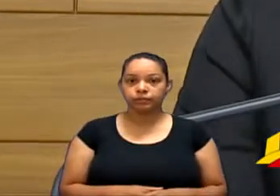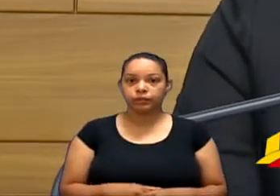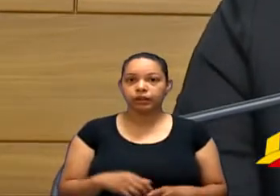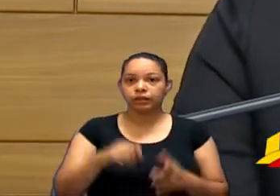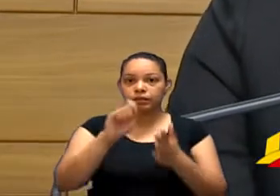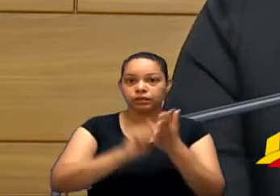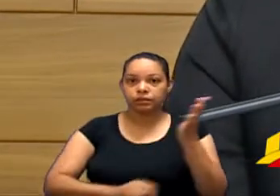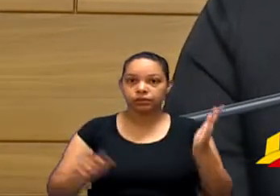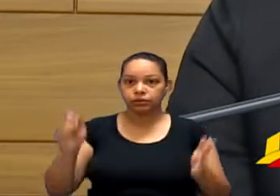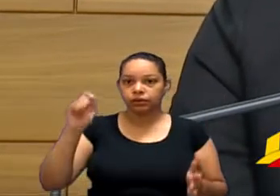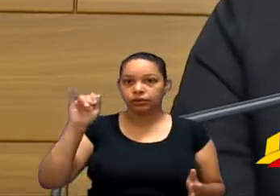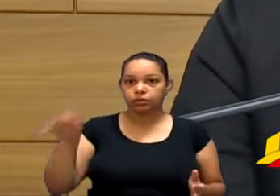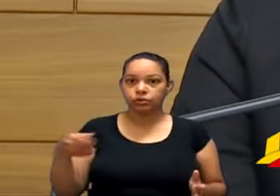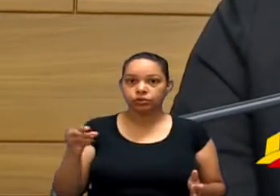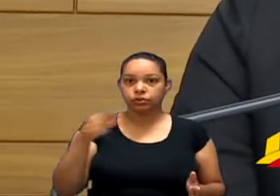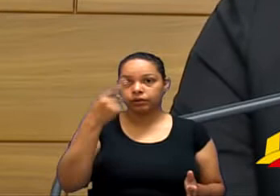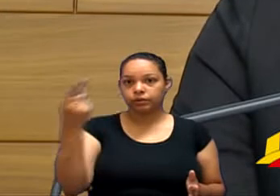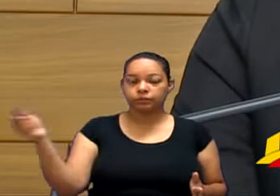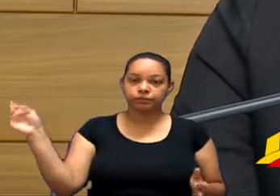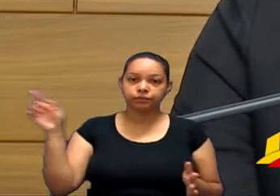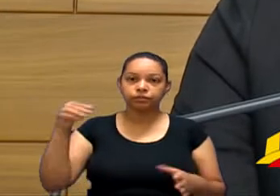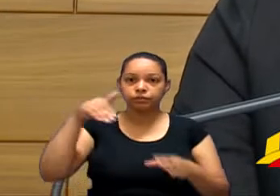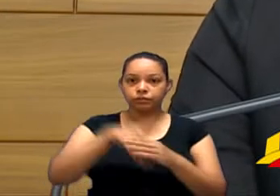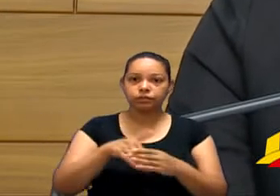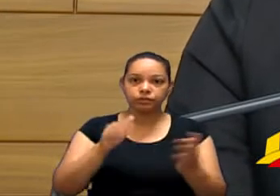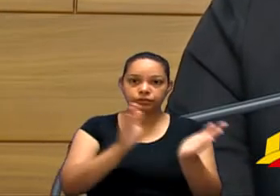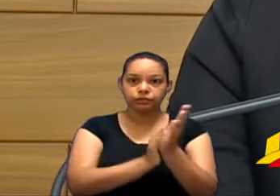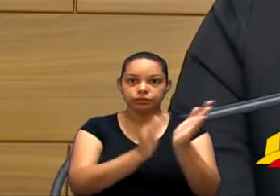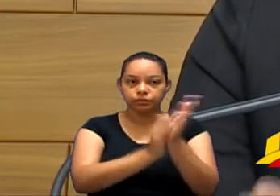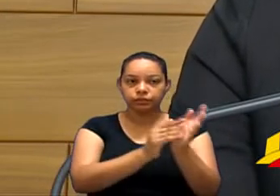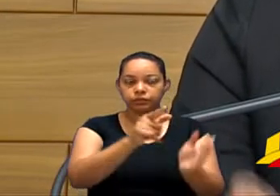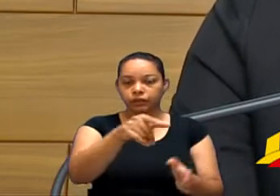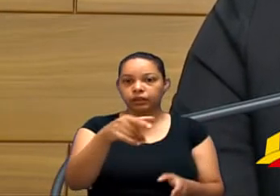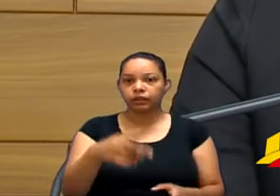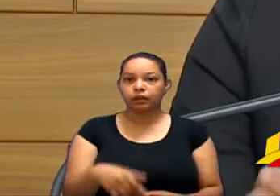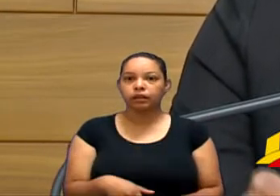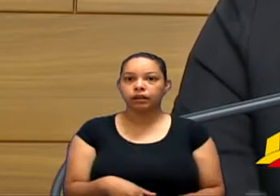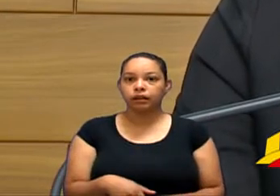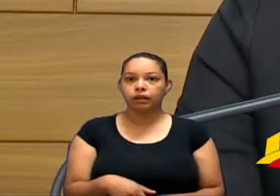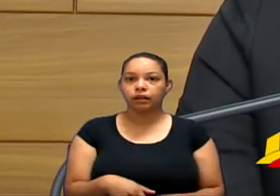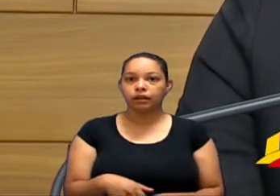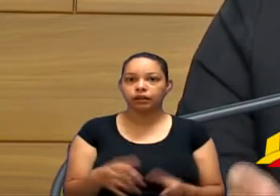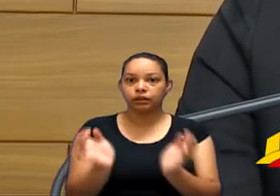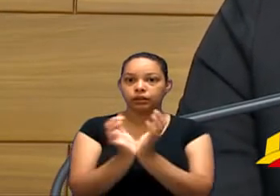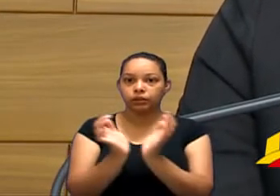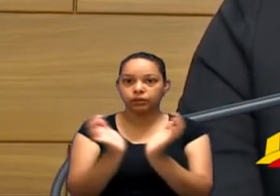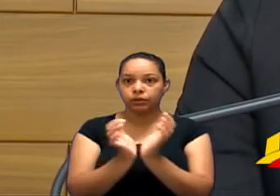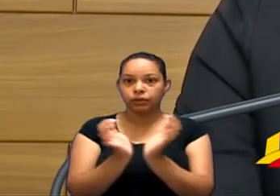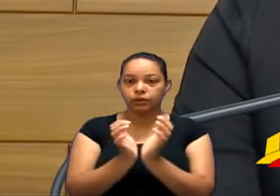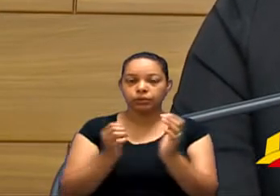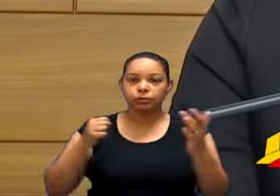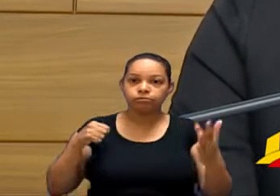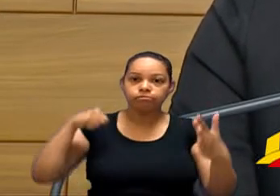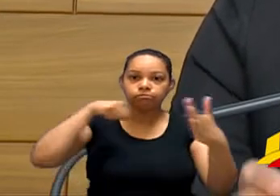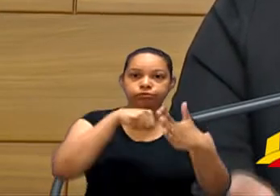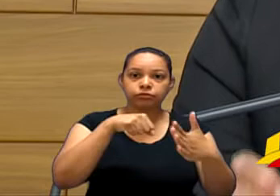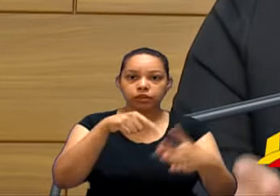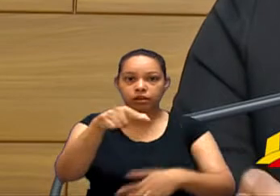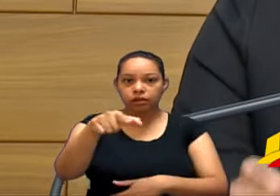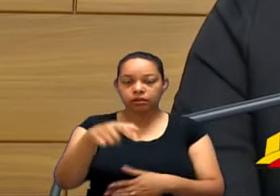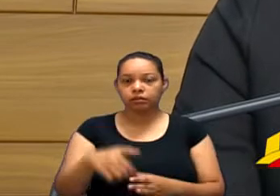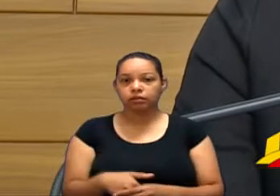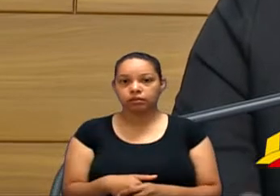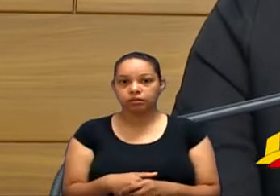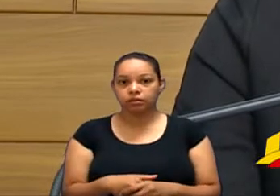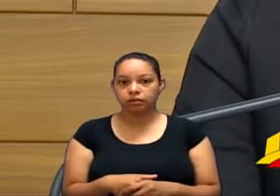Donizete voto de congratulações a equipe Sorocabana de kickboxing masculina pelo desempenho da Excelência na